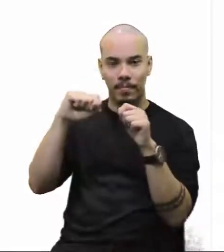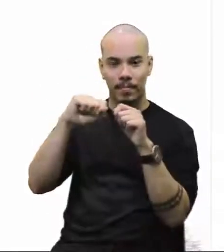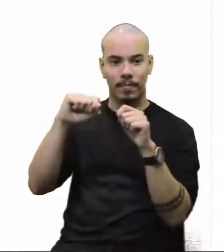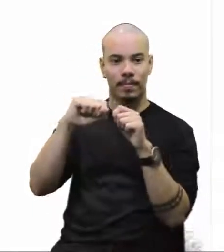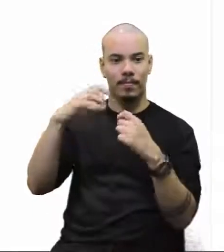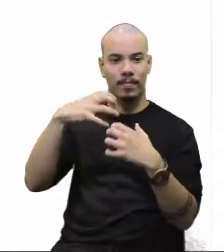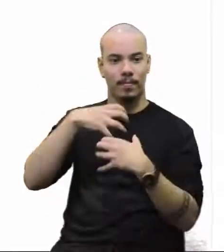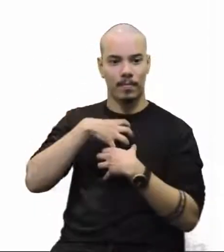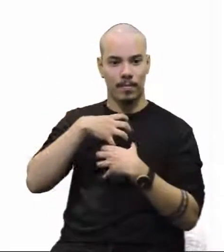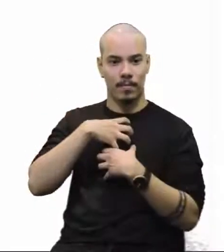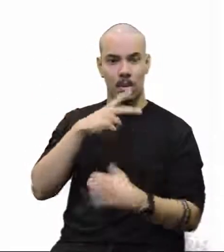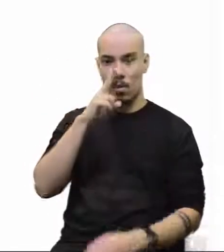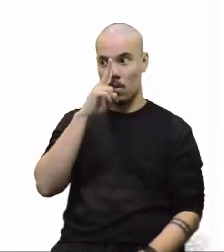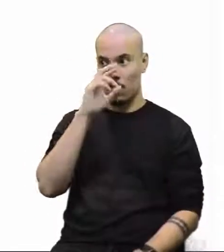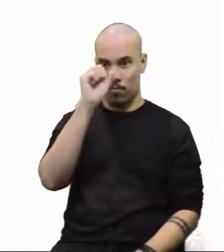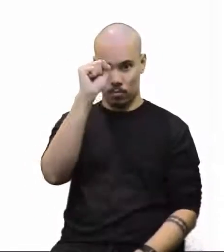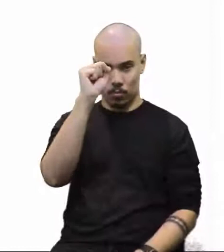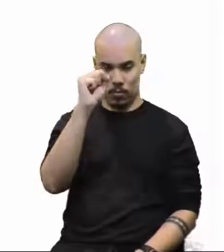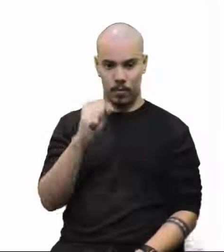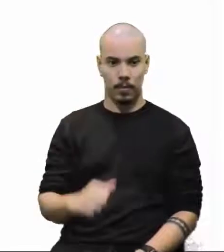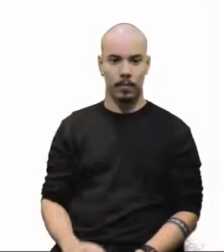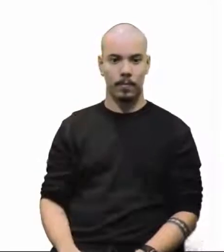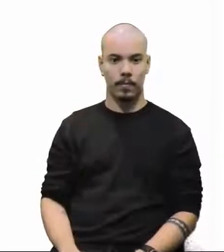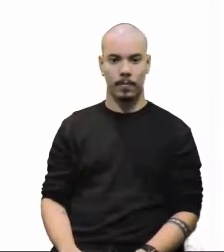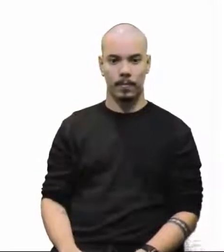da força magnética.